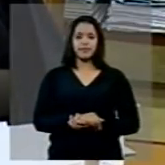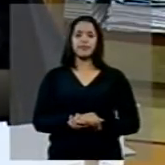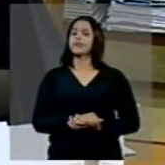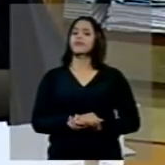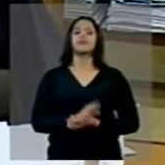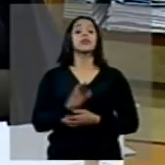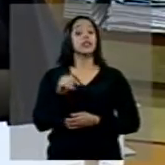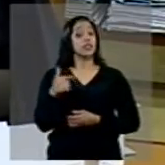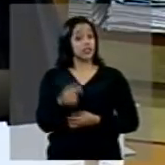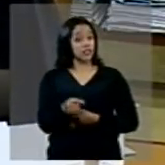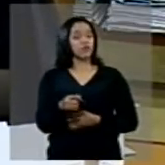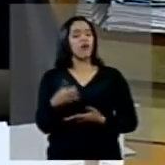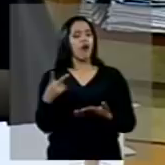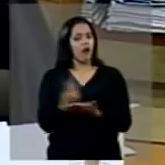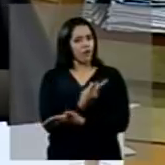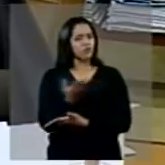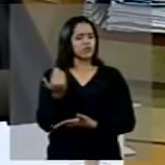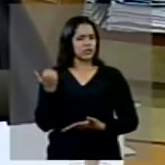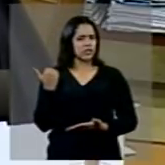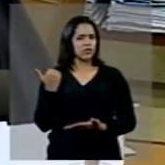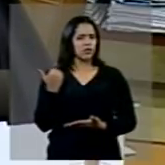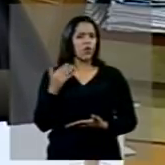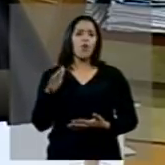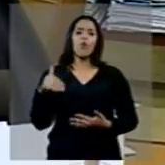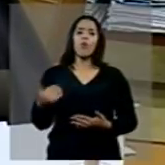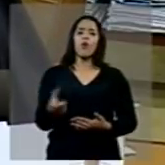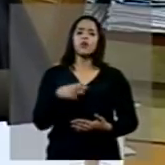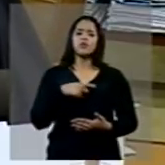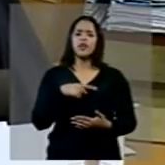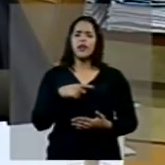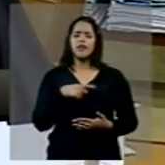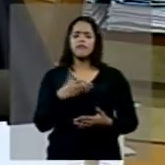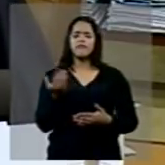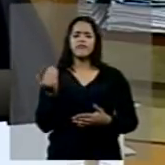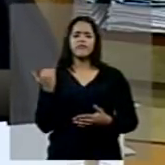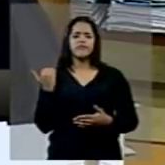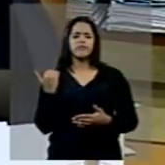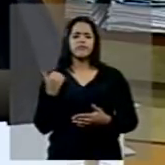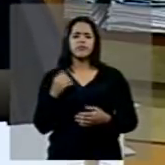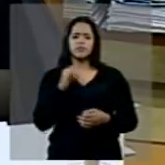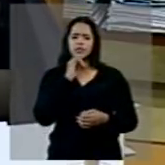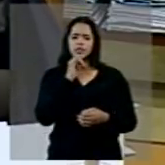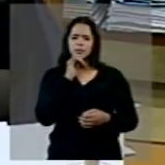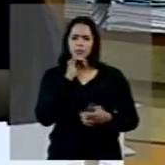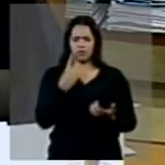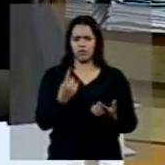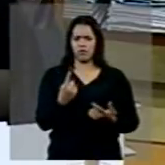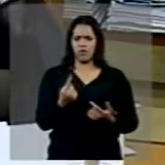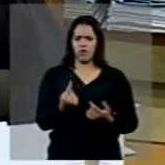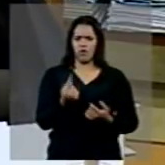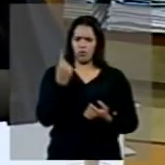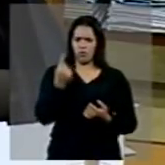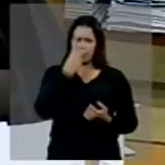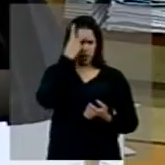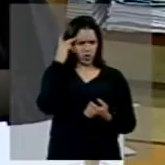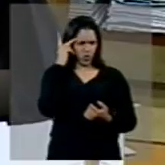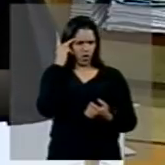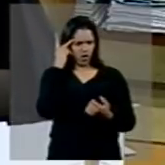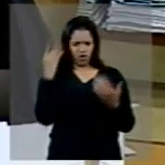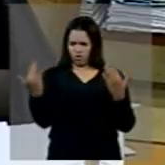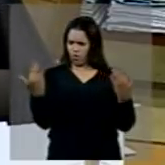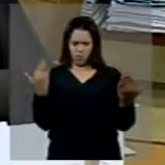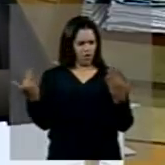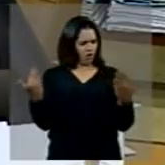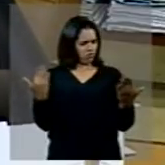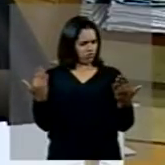E isto se verificou a partir dos batimentos que se faziam. Alguém votou em lugar de alguém,